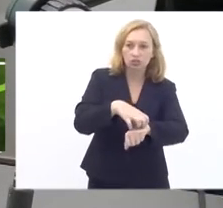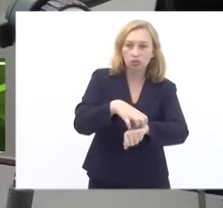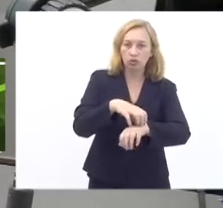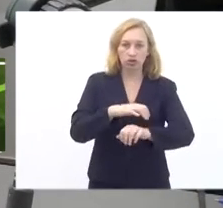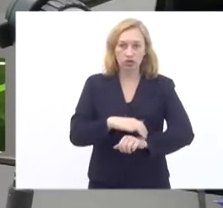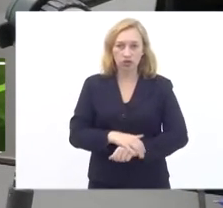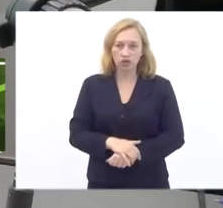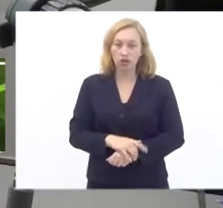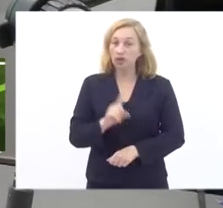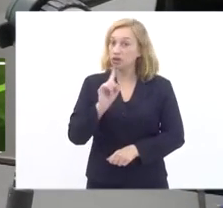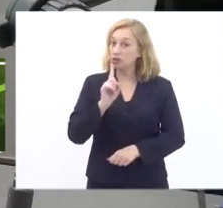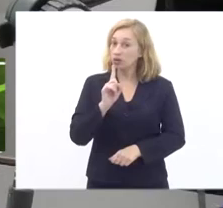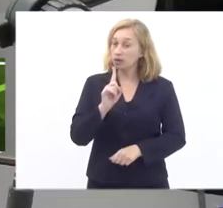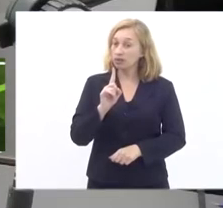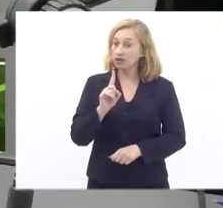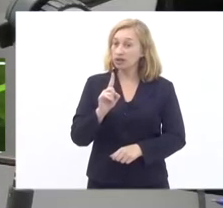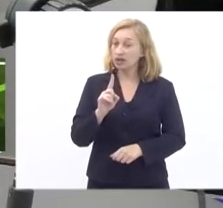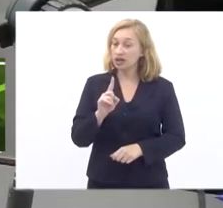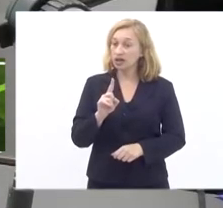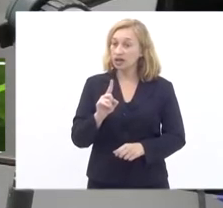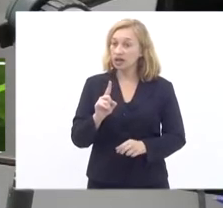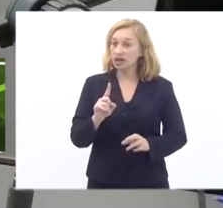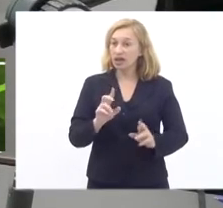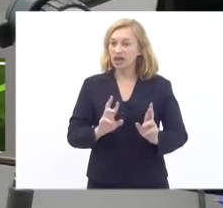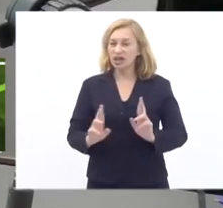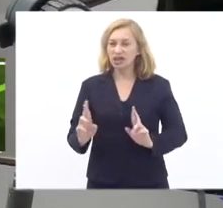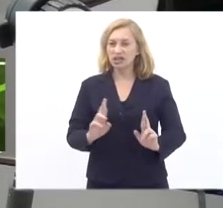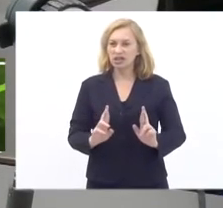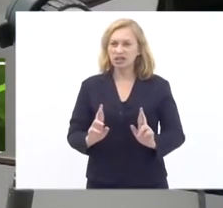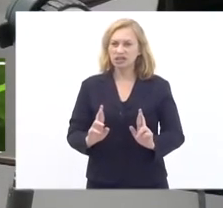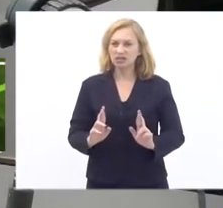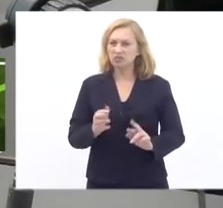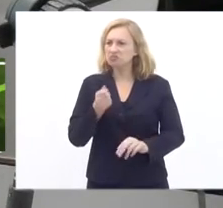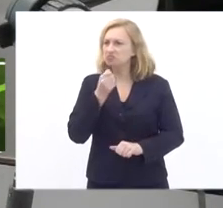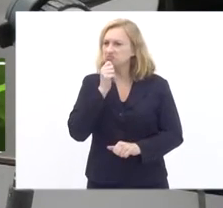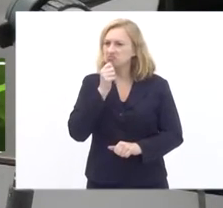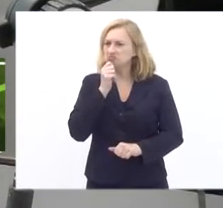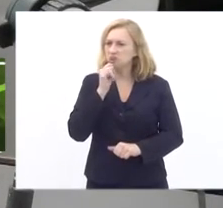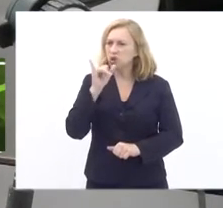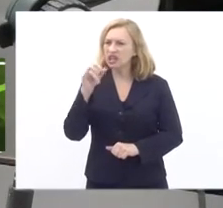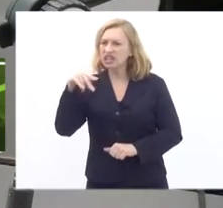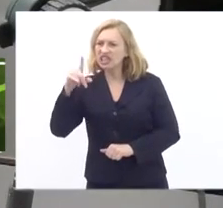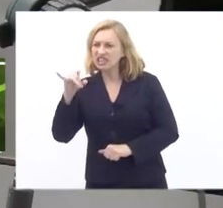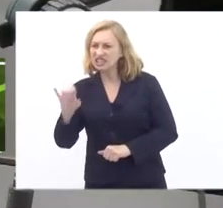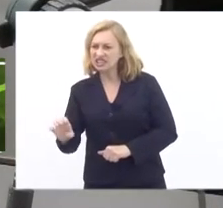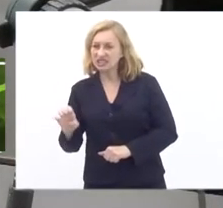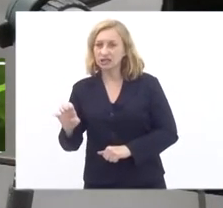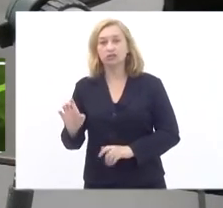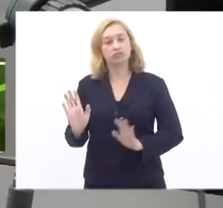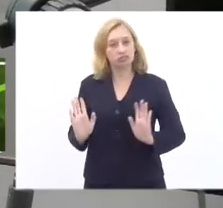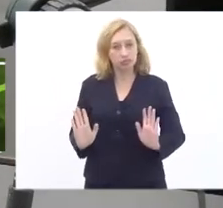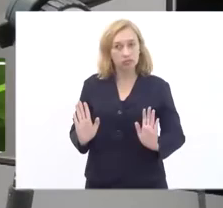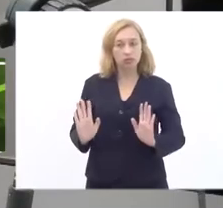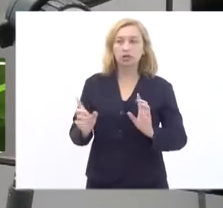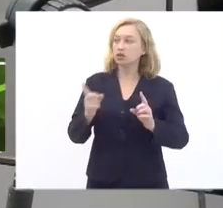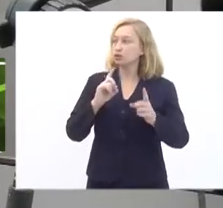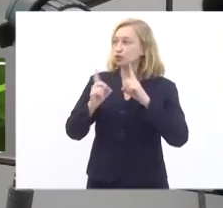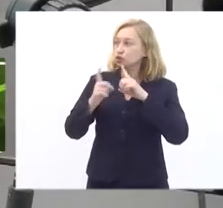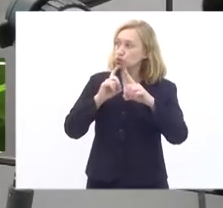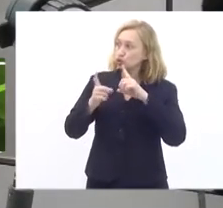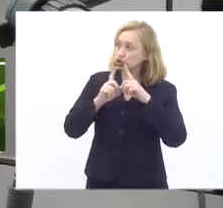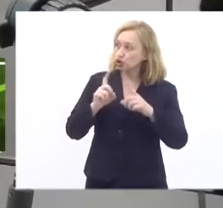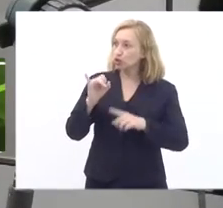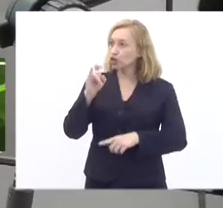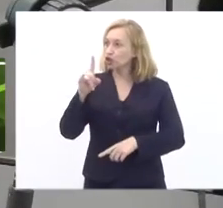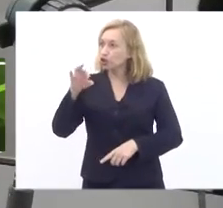estar associada a nenhum índice. Isto, nós vamos ficar aqui discutindo